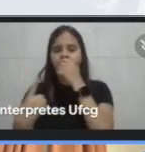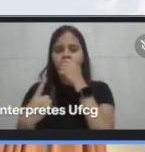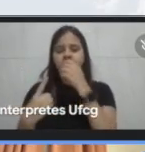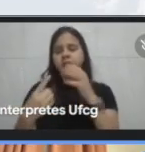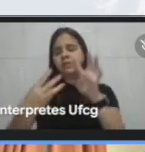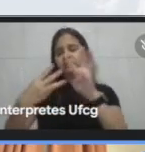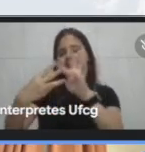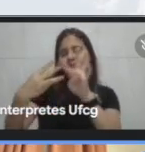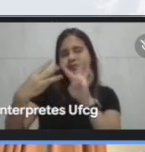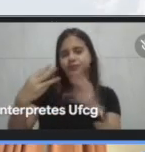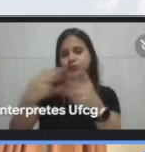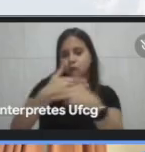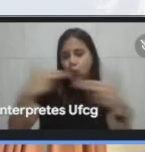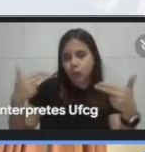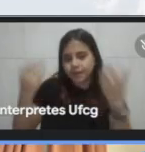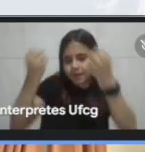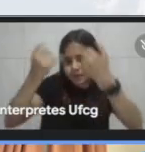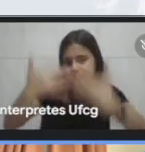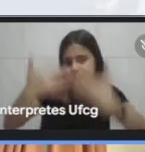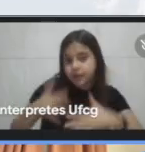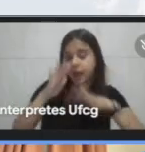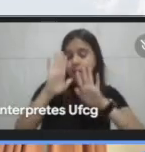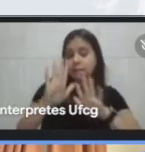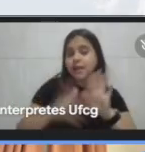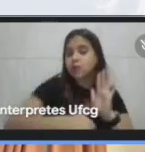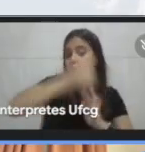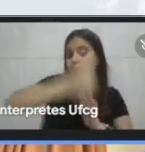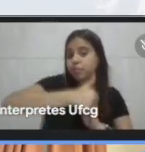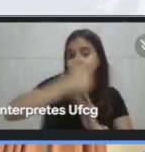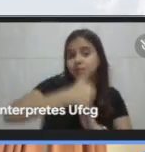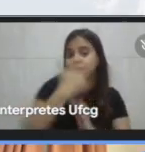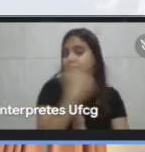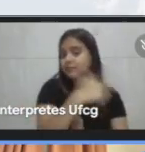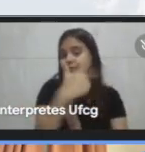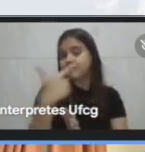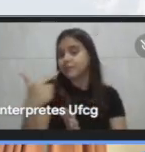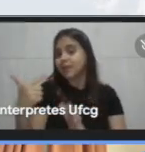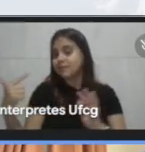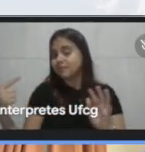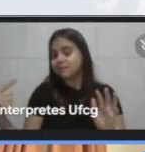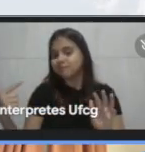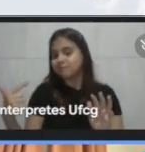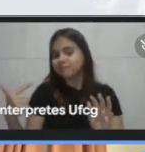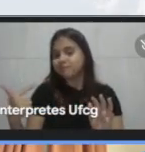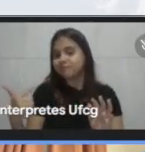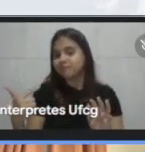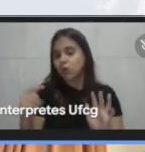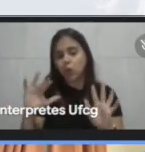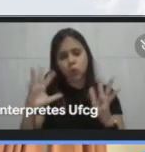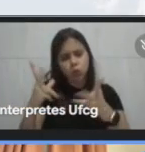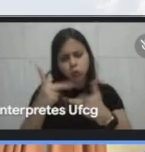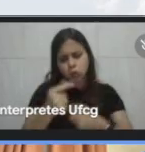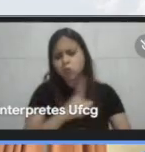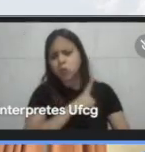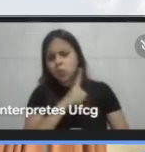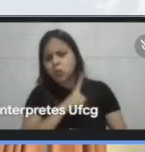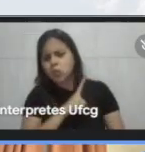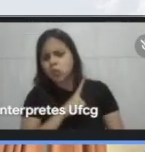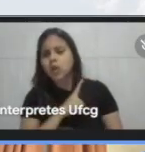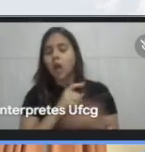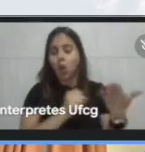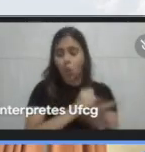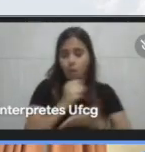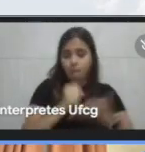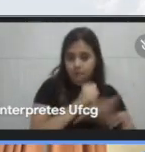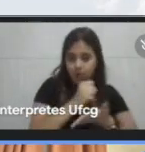variáveis explicativas, exceto a declividade. Então todas essas simulações basicamente são isso. A gente teria a simulação base, que